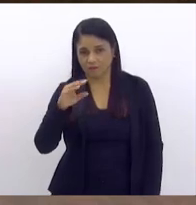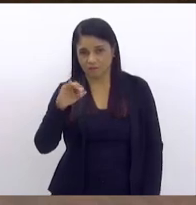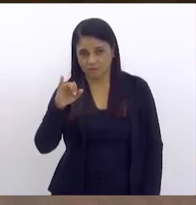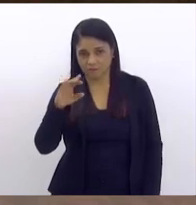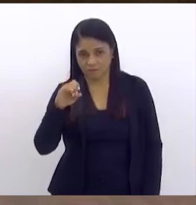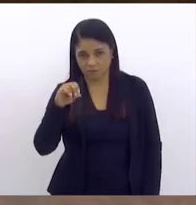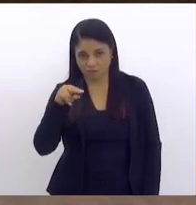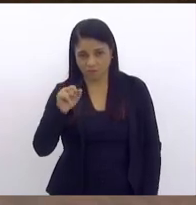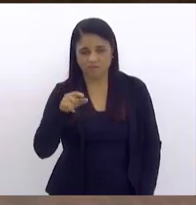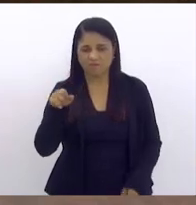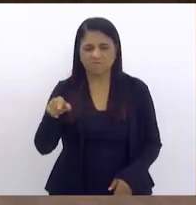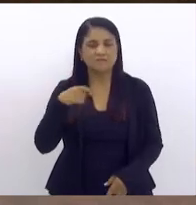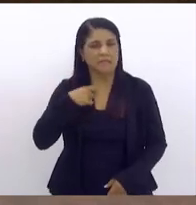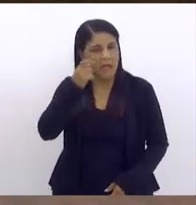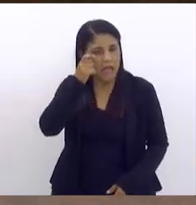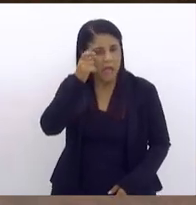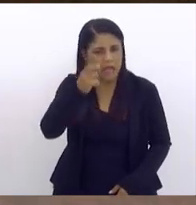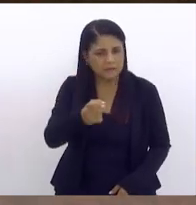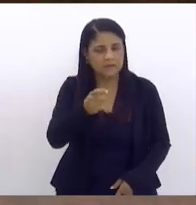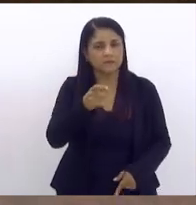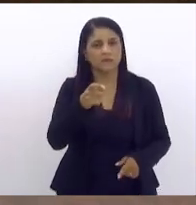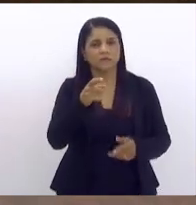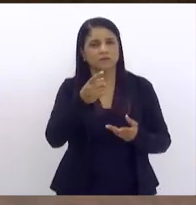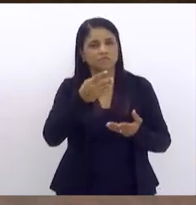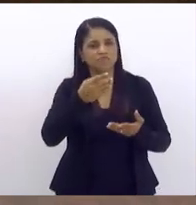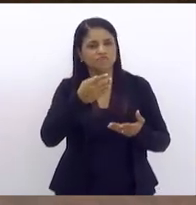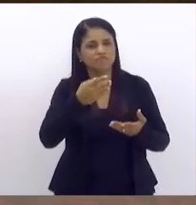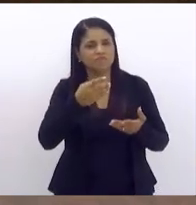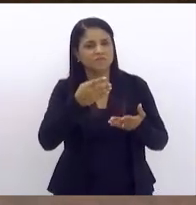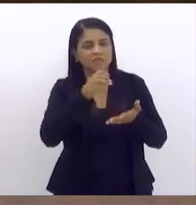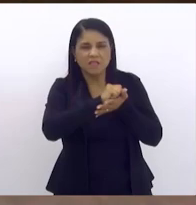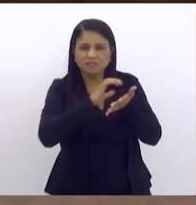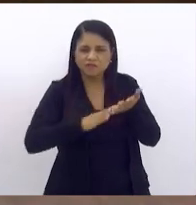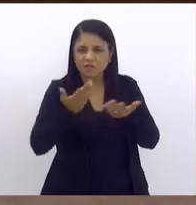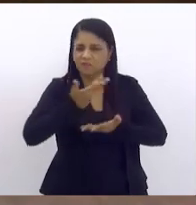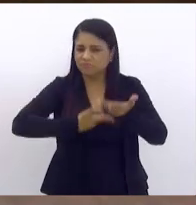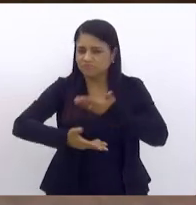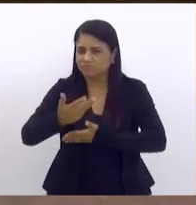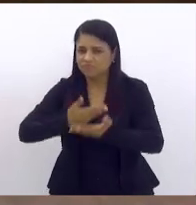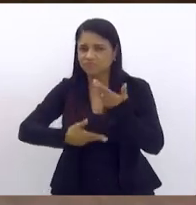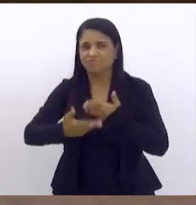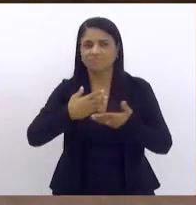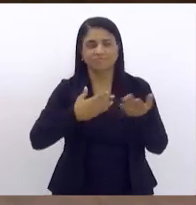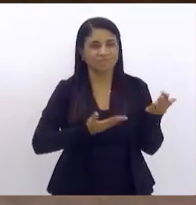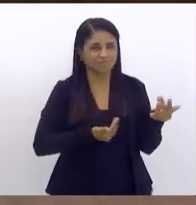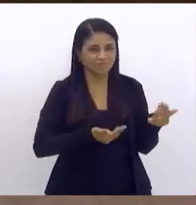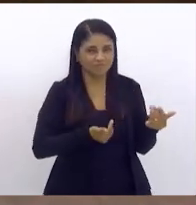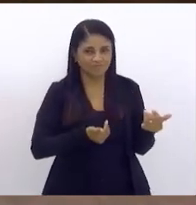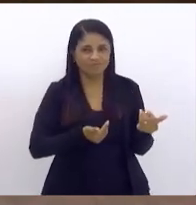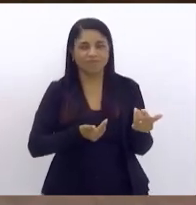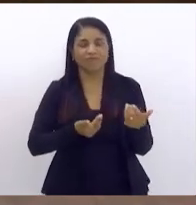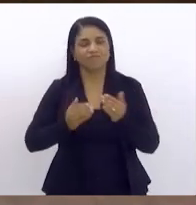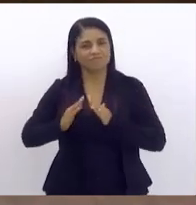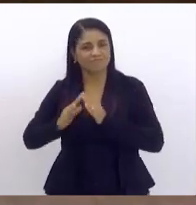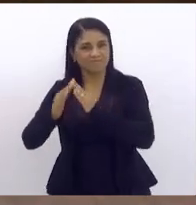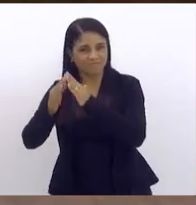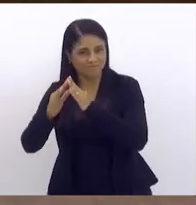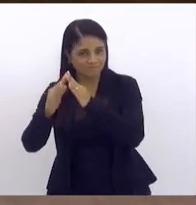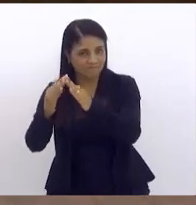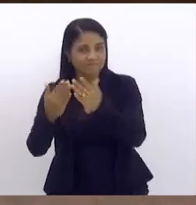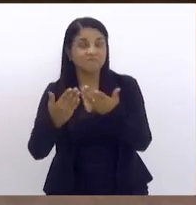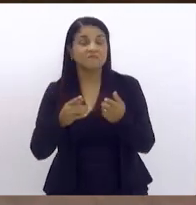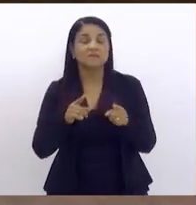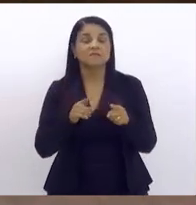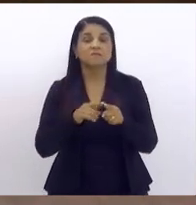envolvem a juventude negra, a periferia. E, com esse projeto, ela nos mostra a